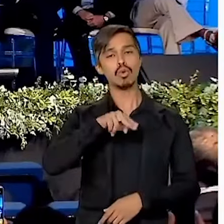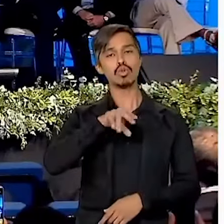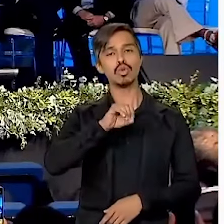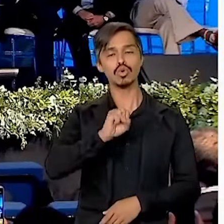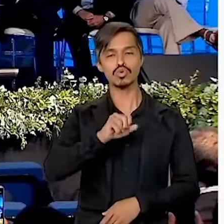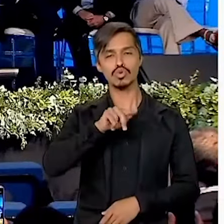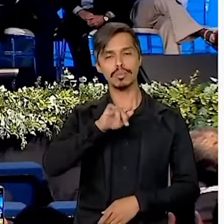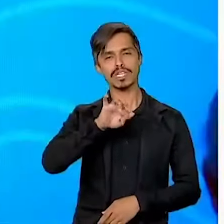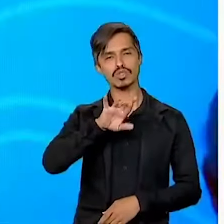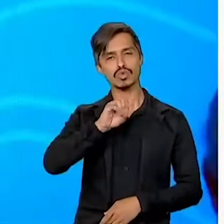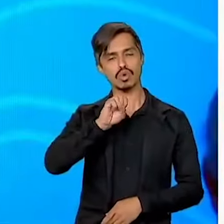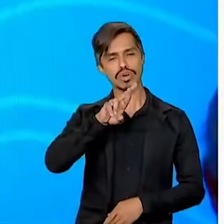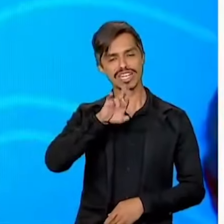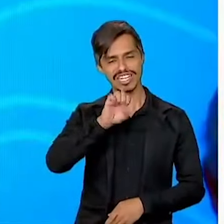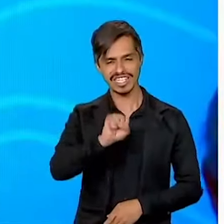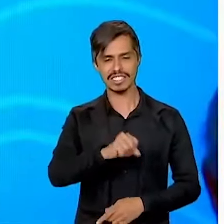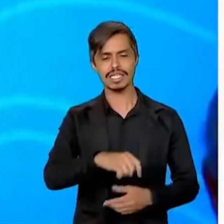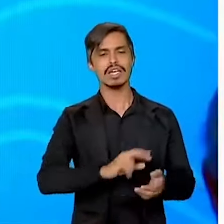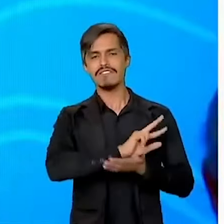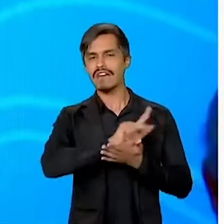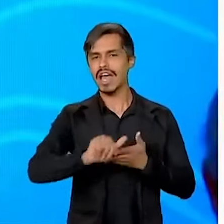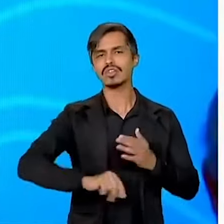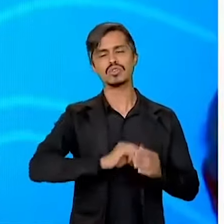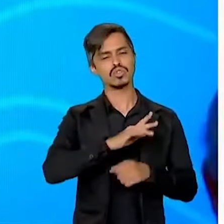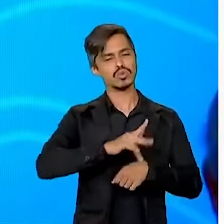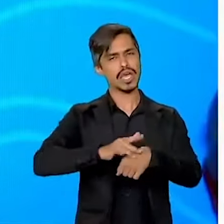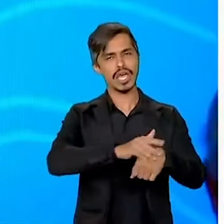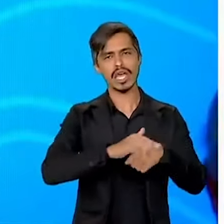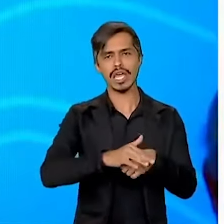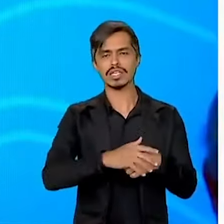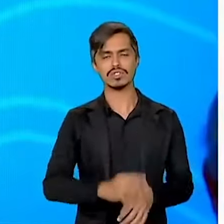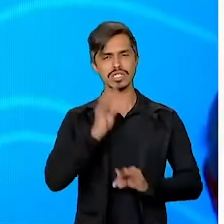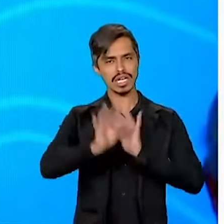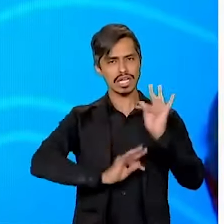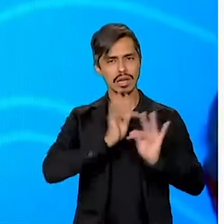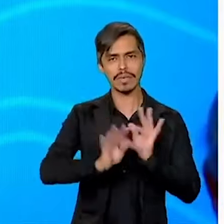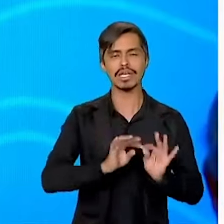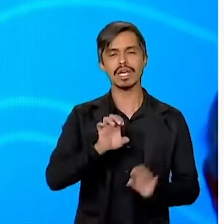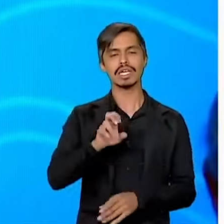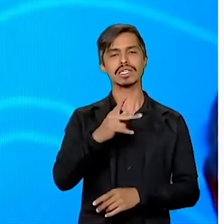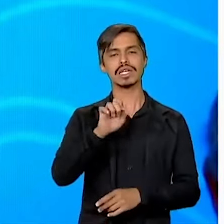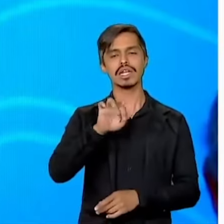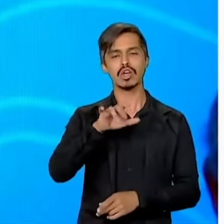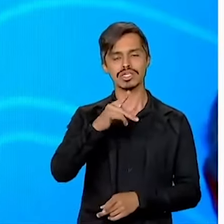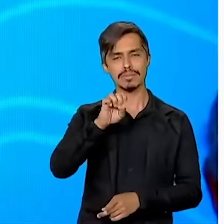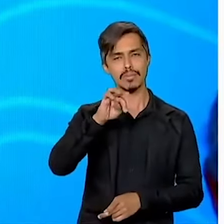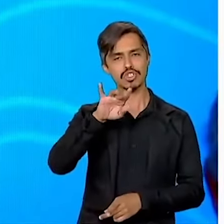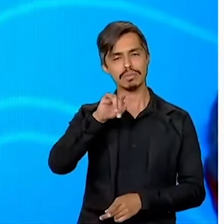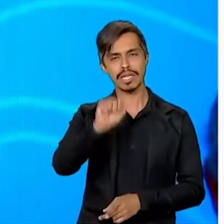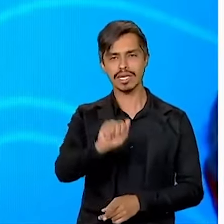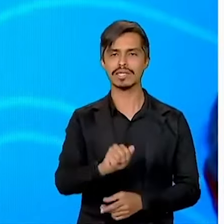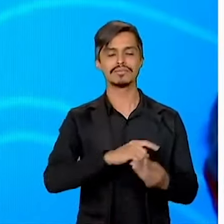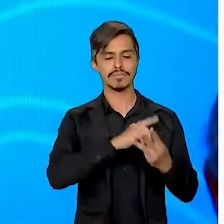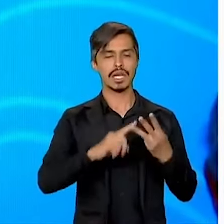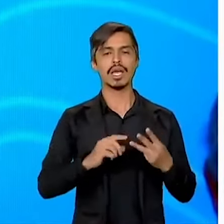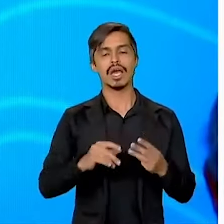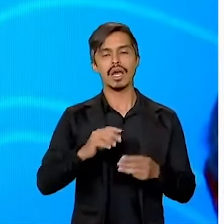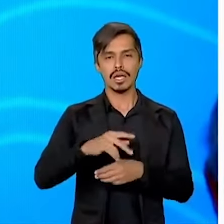imunossupressores para transplantes hepáticos e renais e remédios para tratamento de esclerose múltipla, doença de Alzheimer